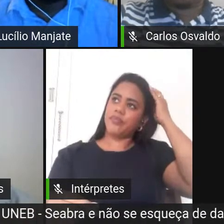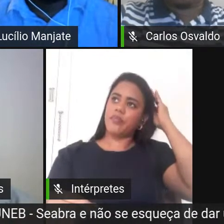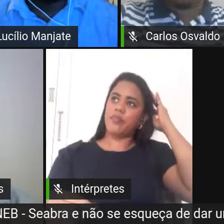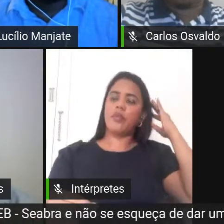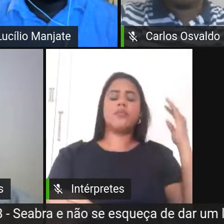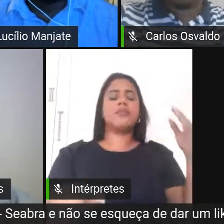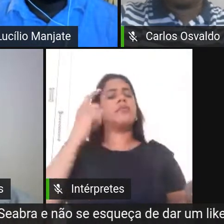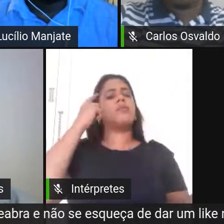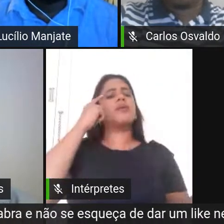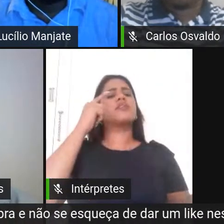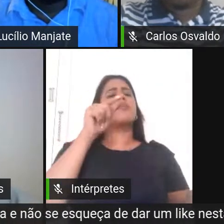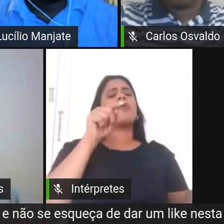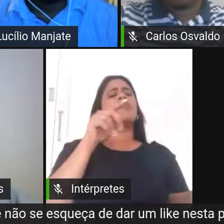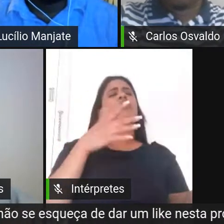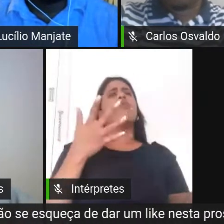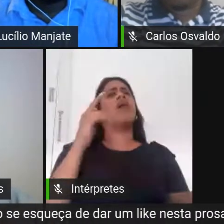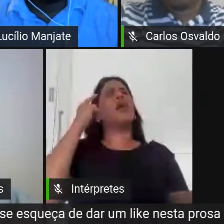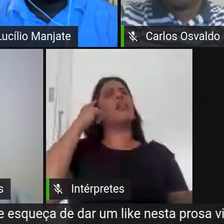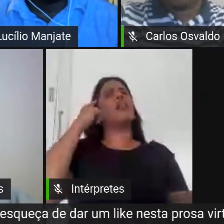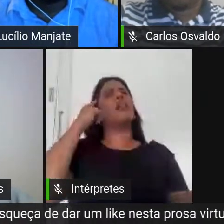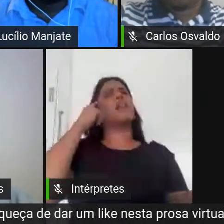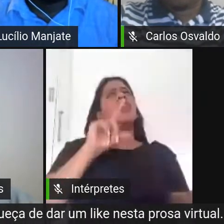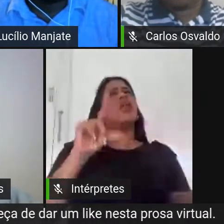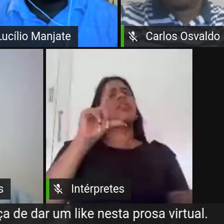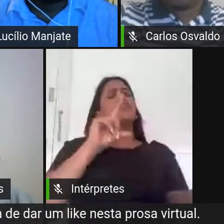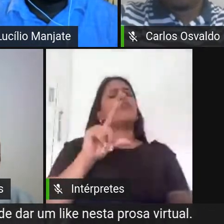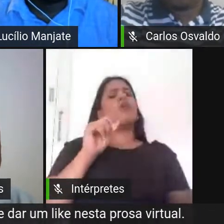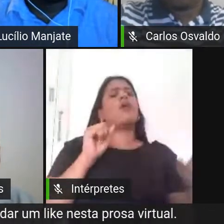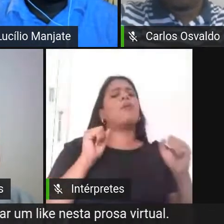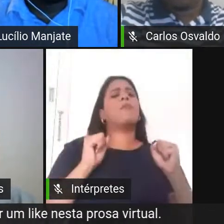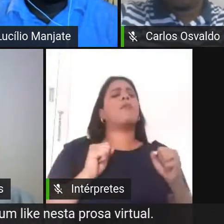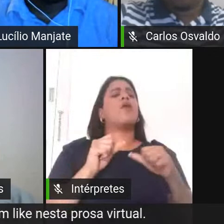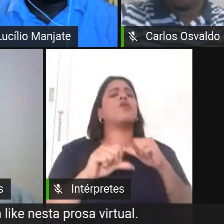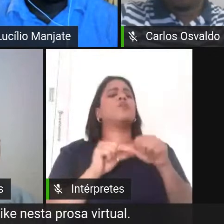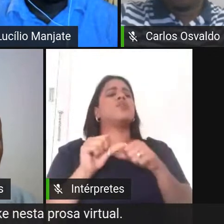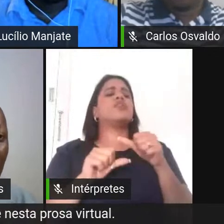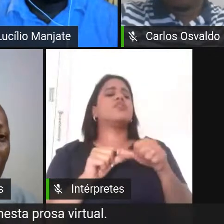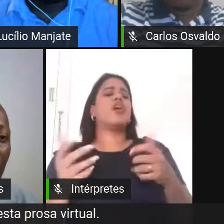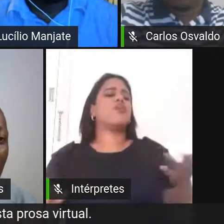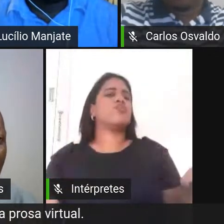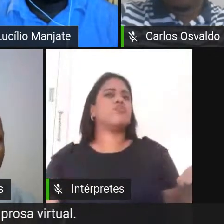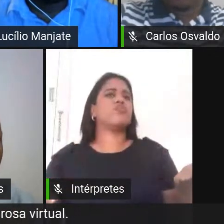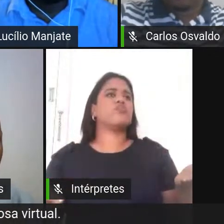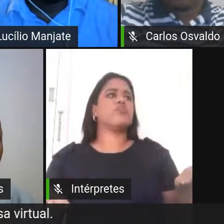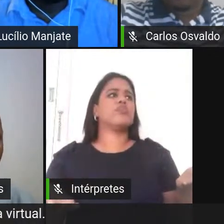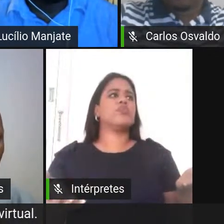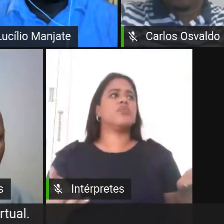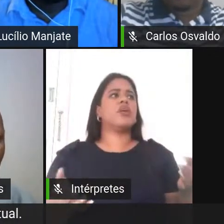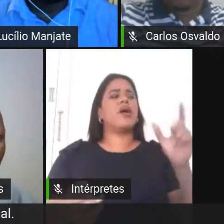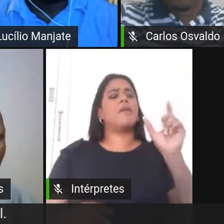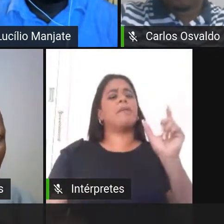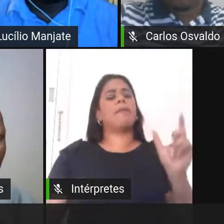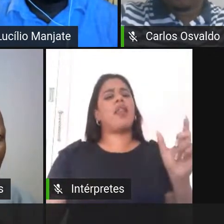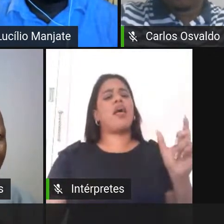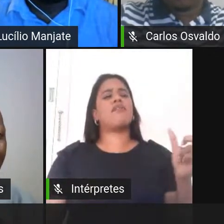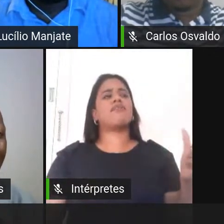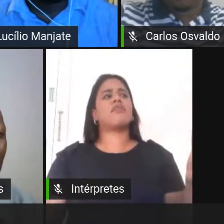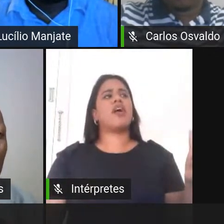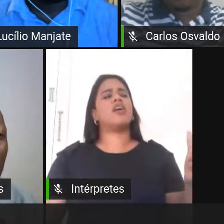catalogações, esta palavra não sei se existe na língua portuguesa, mas traduz tão bem aquilo que eu quero perguntar, de